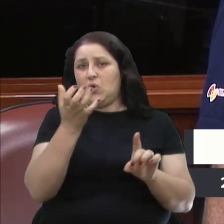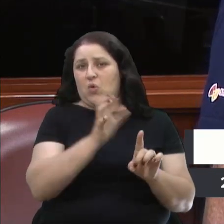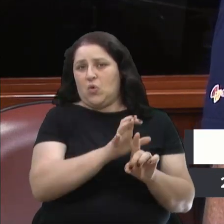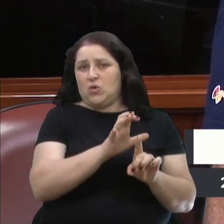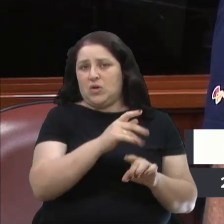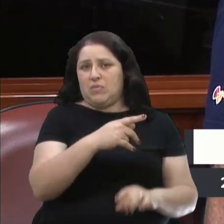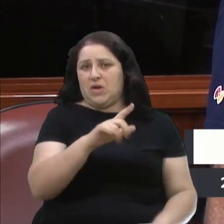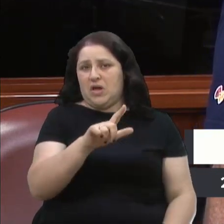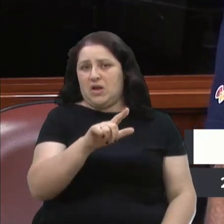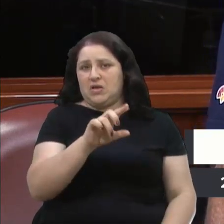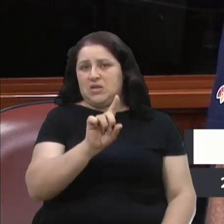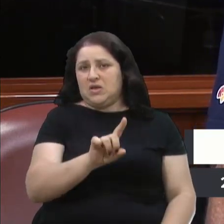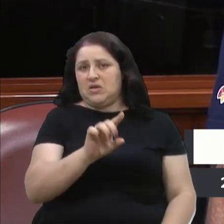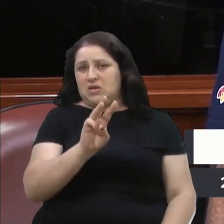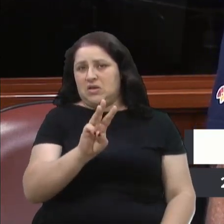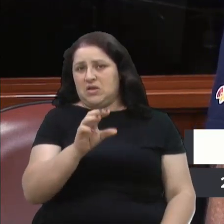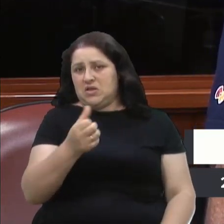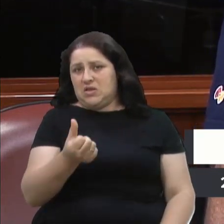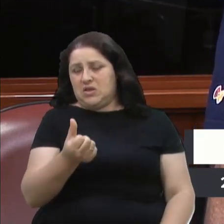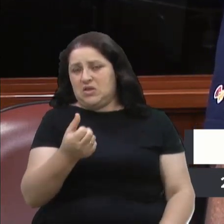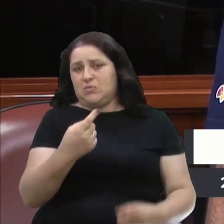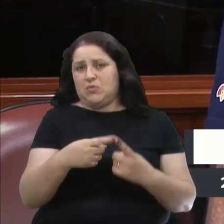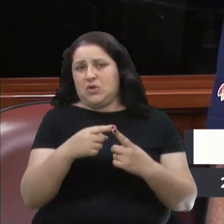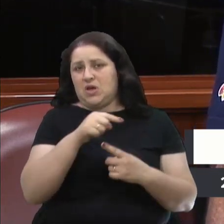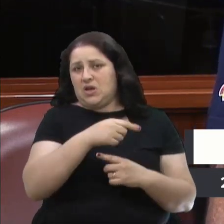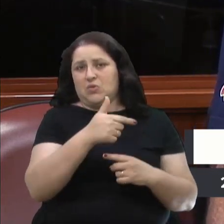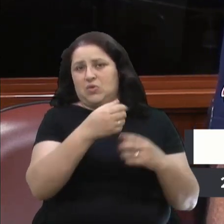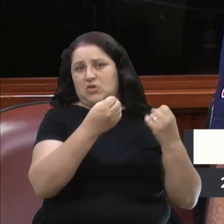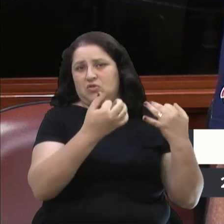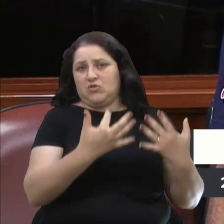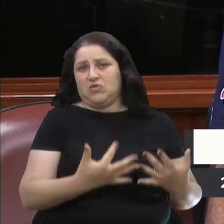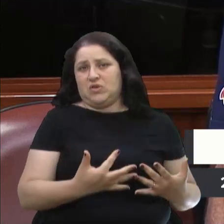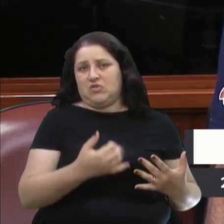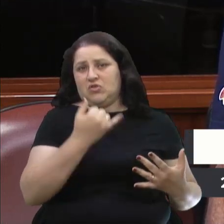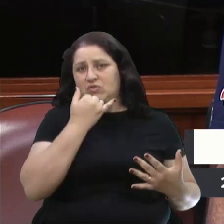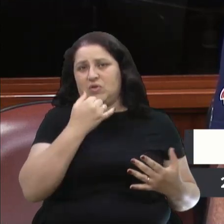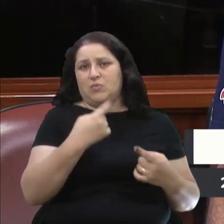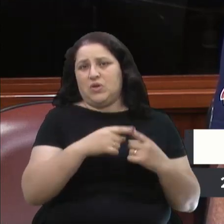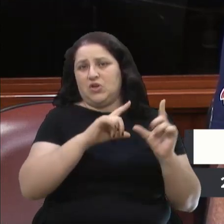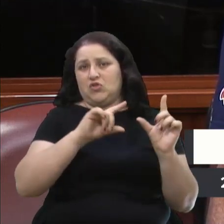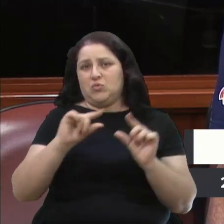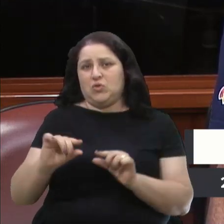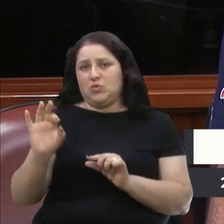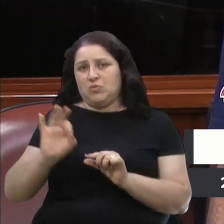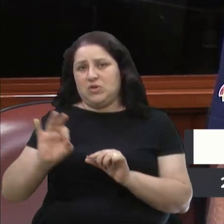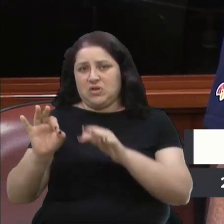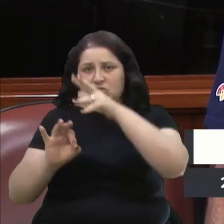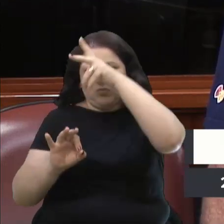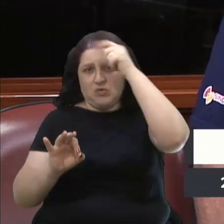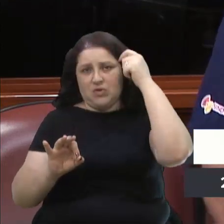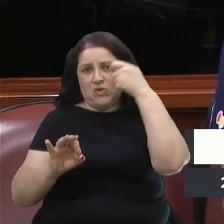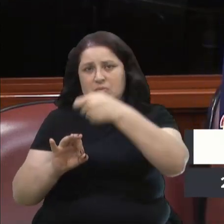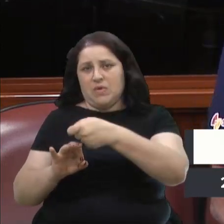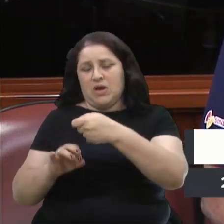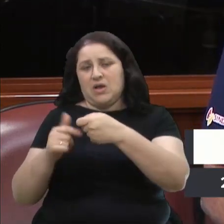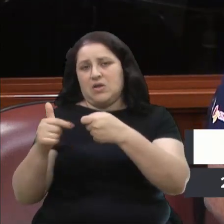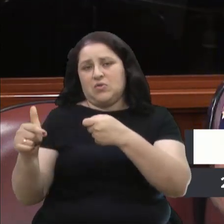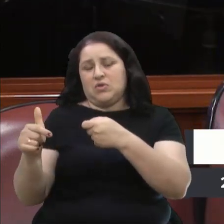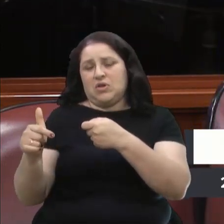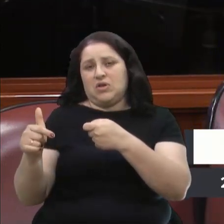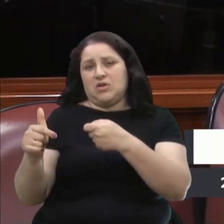Porque ele não se justifica. Porque ele diminui a alíquota patronal. Ele não apresenta